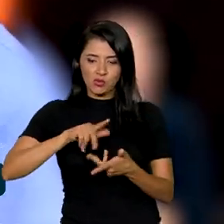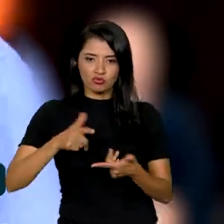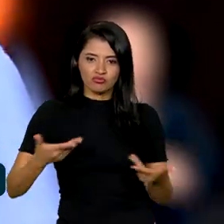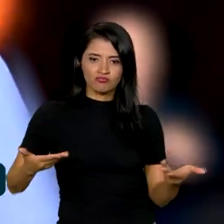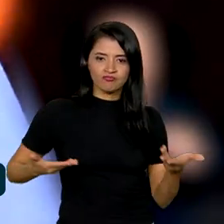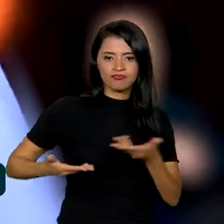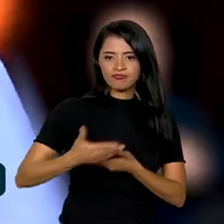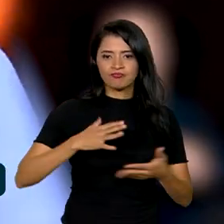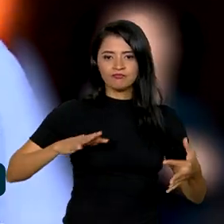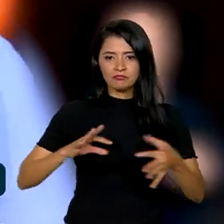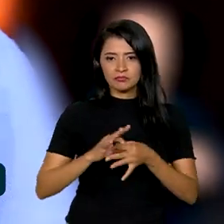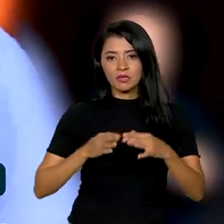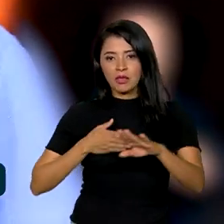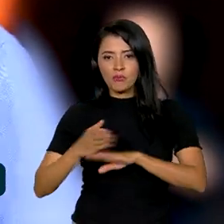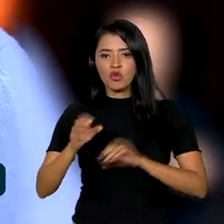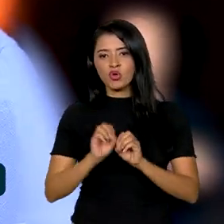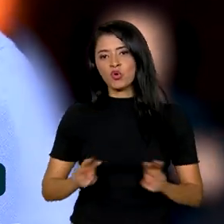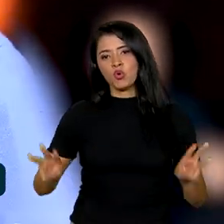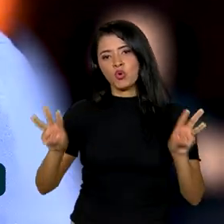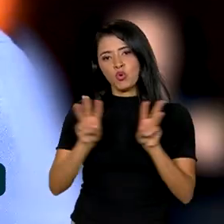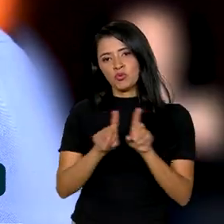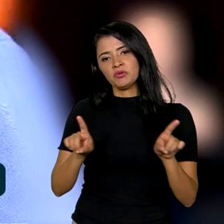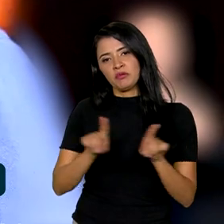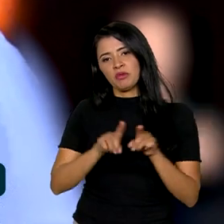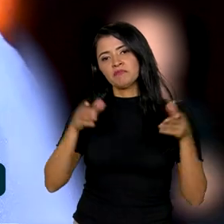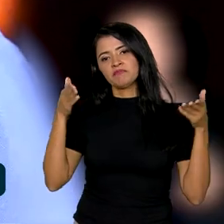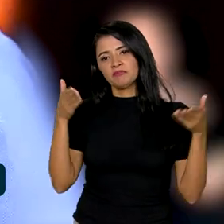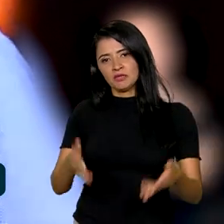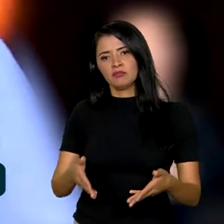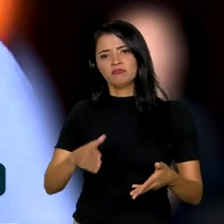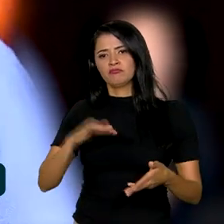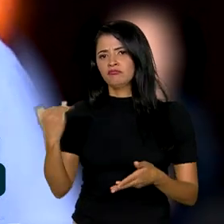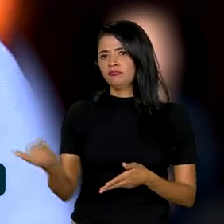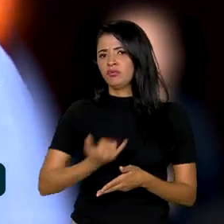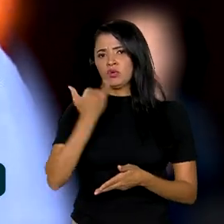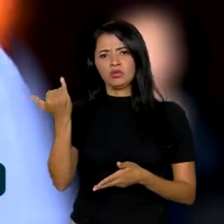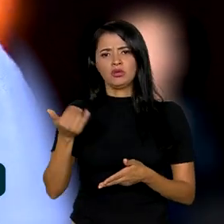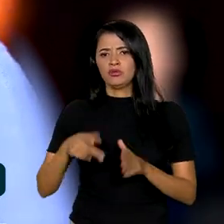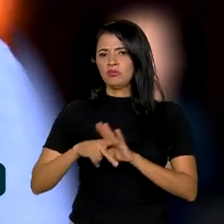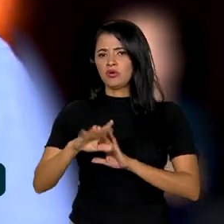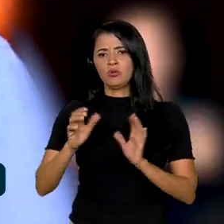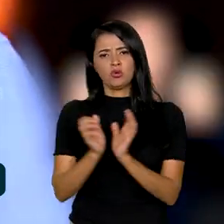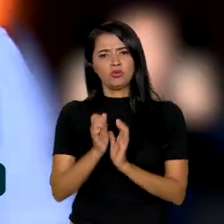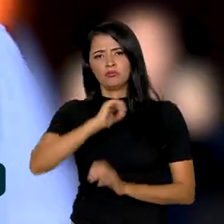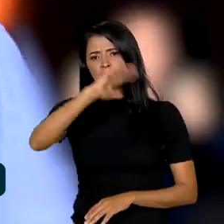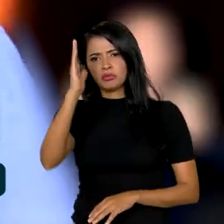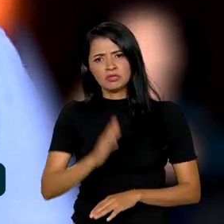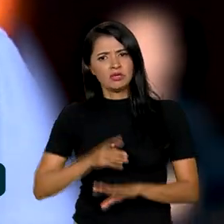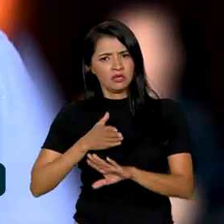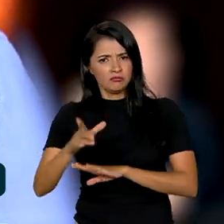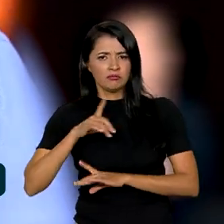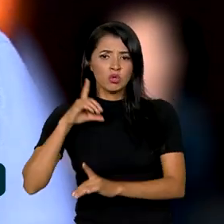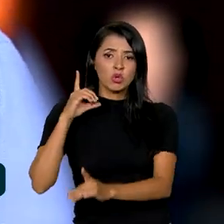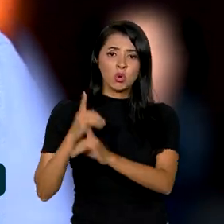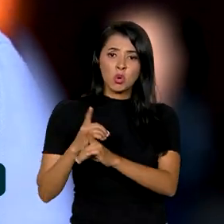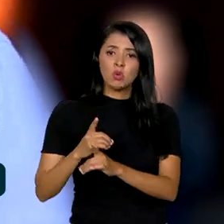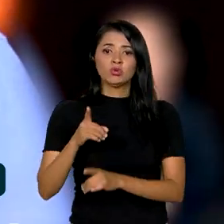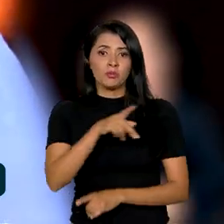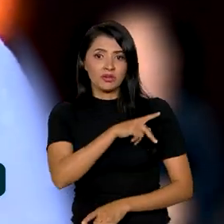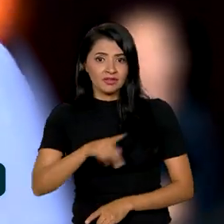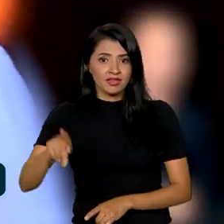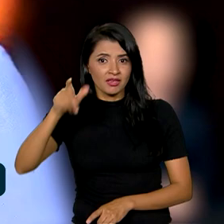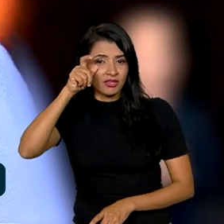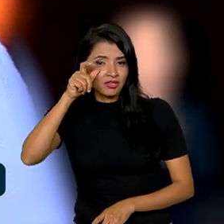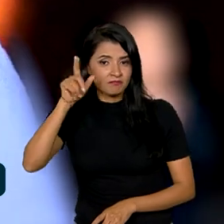nossa participação na ONU, que foi uma participação memorável da delegação brasileira. Tivemos um encontro com o presidente Biden